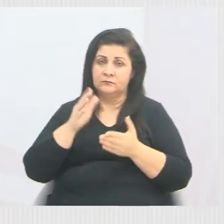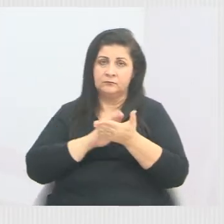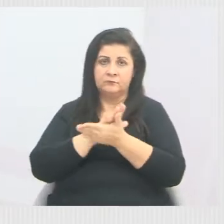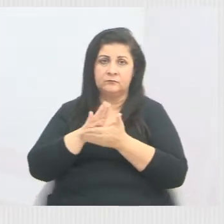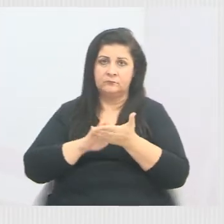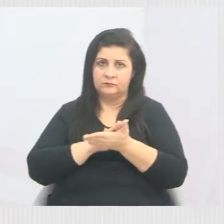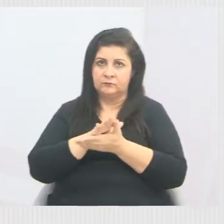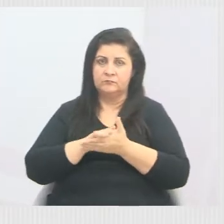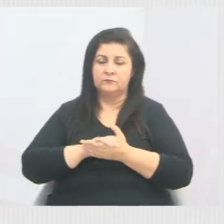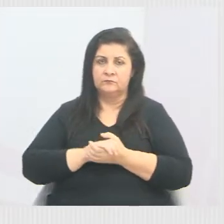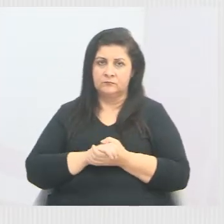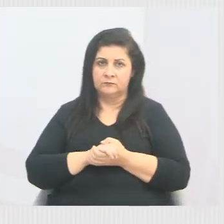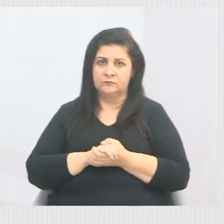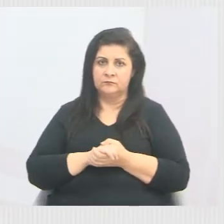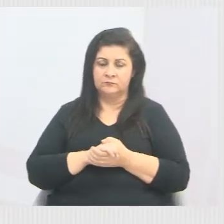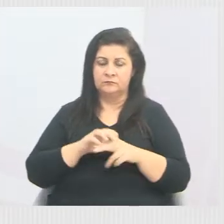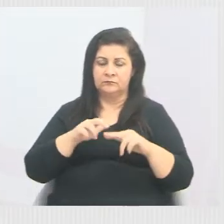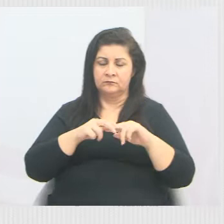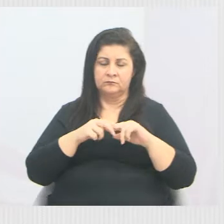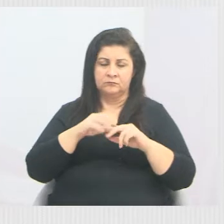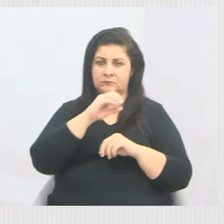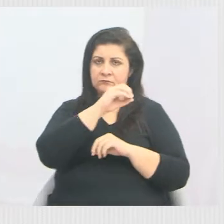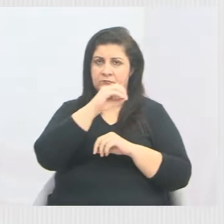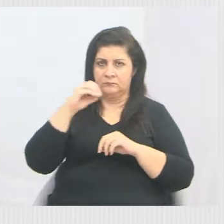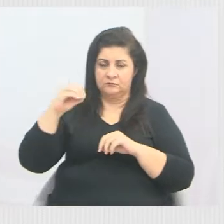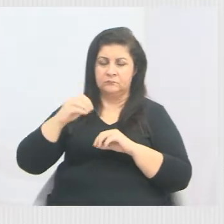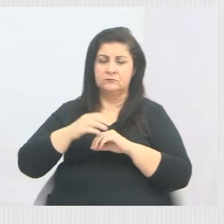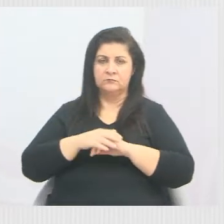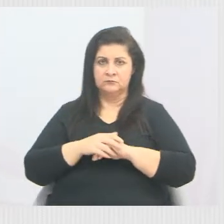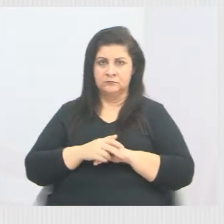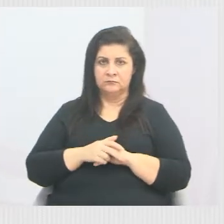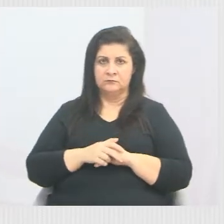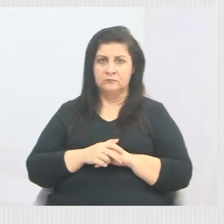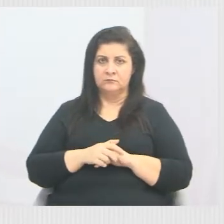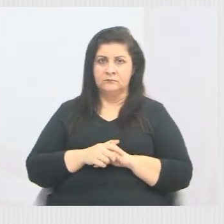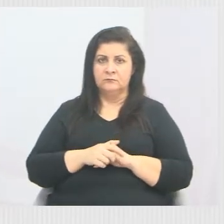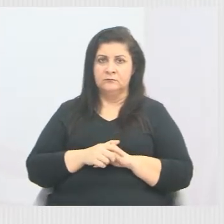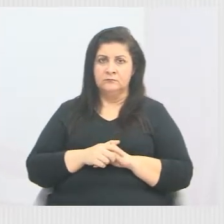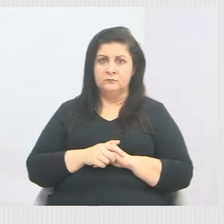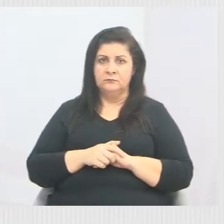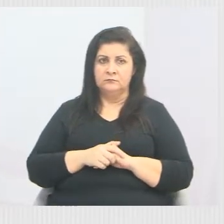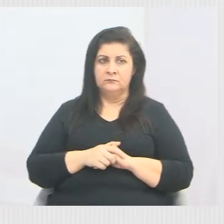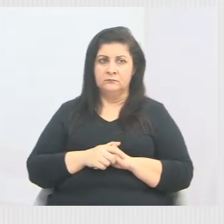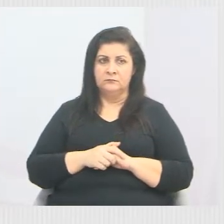desses montantes, né? Por isso que não tem nenhuma receita para este momento.